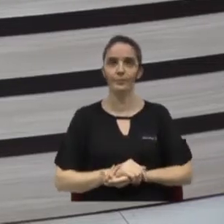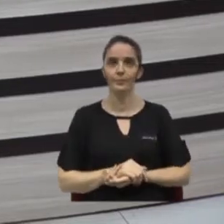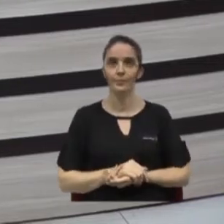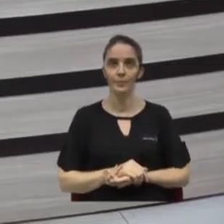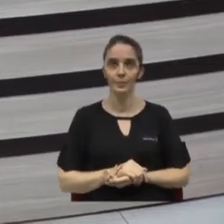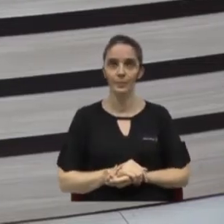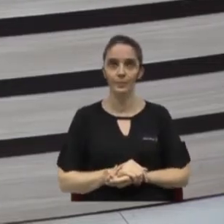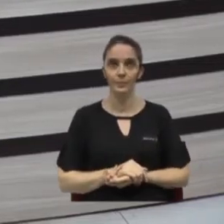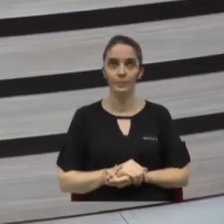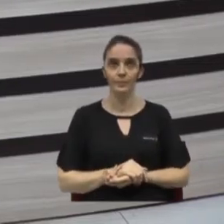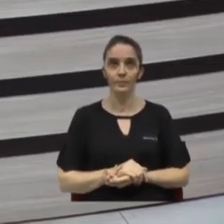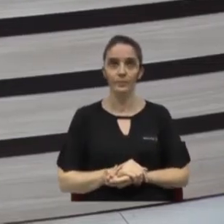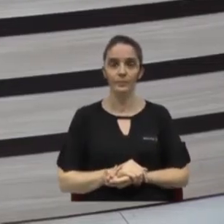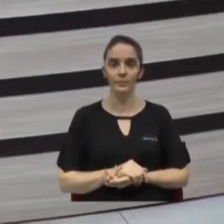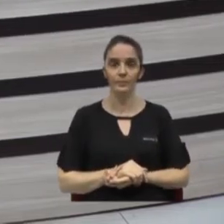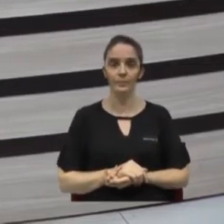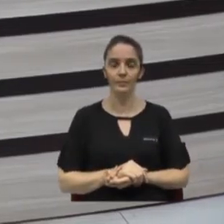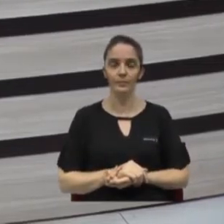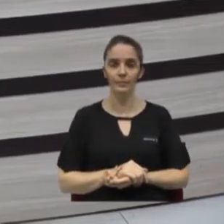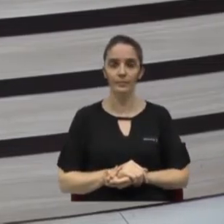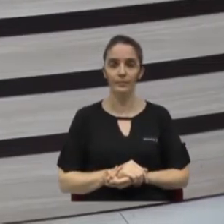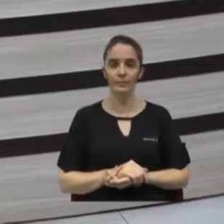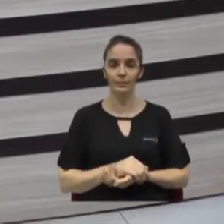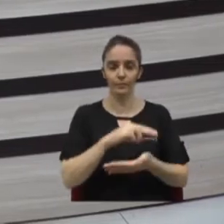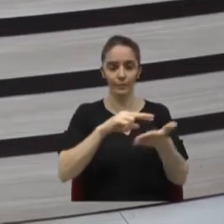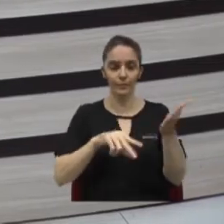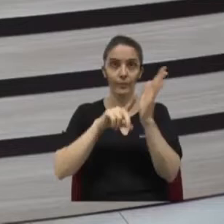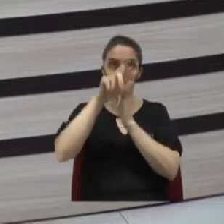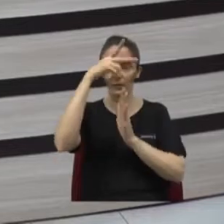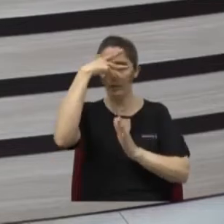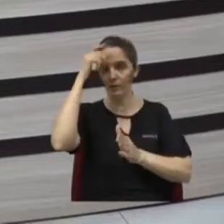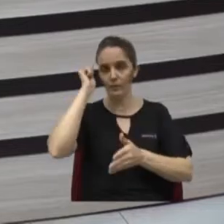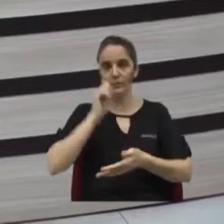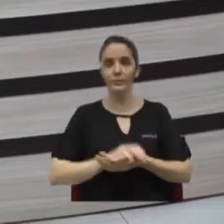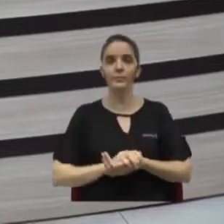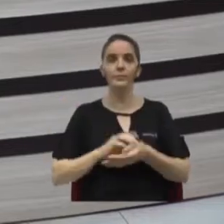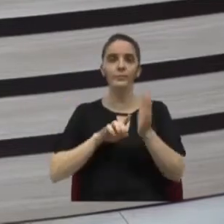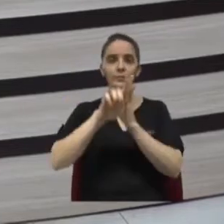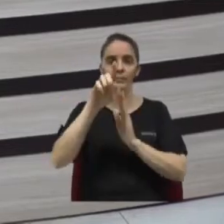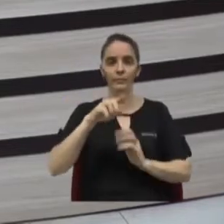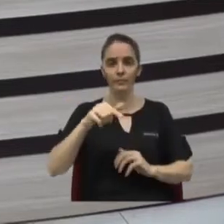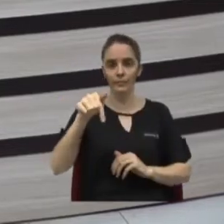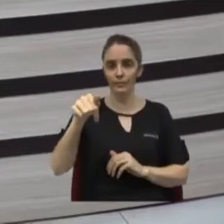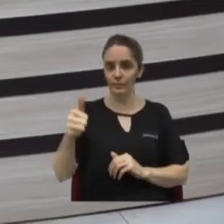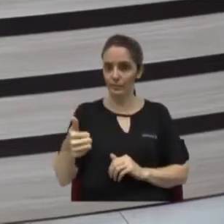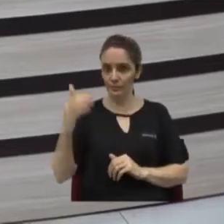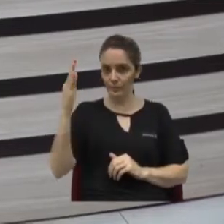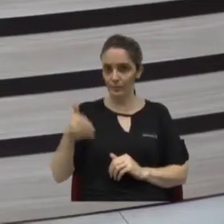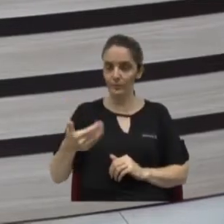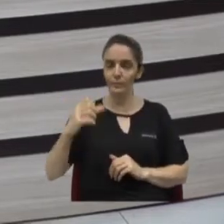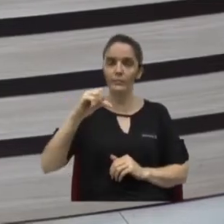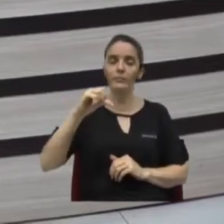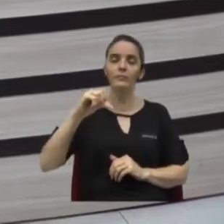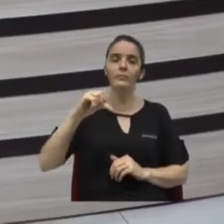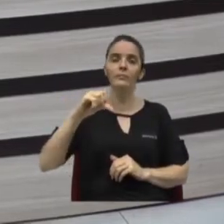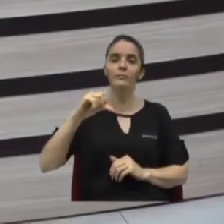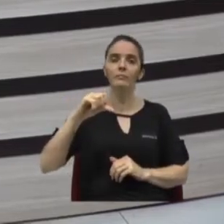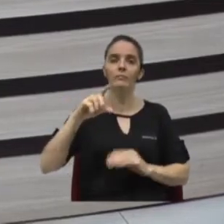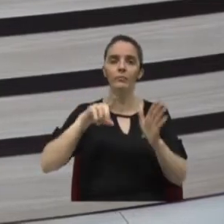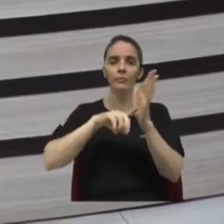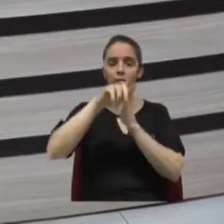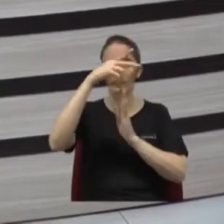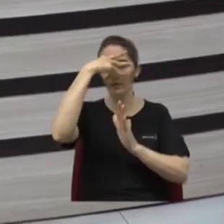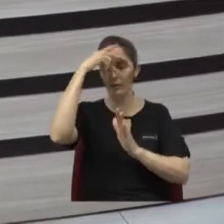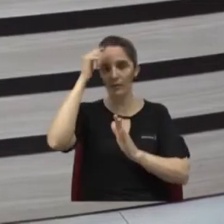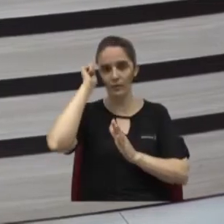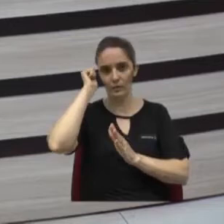Vereador, primeiro secretário, aos requerimentos. Requerimento número 71/2019, requer ao Poder